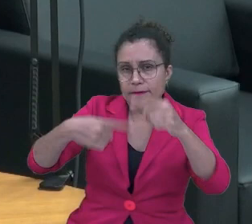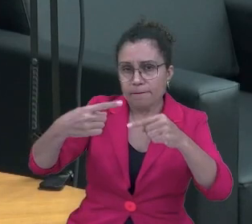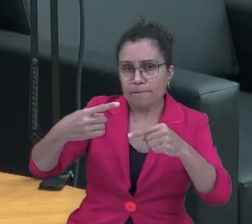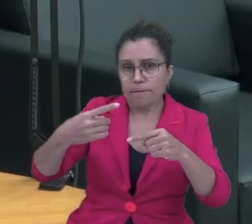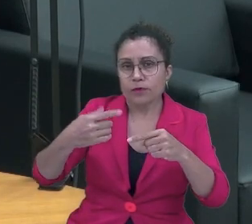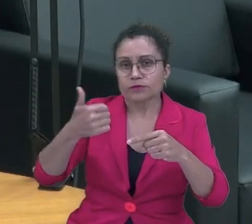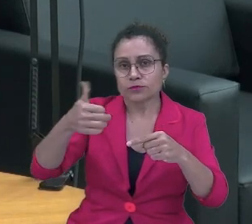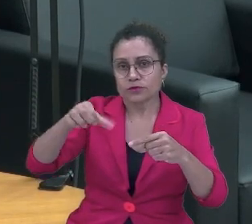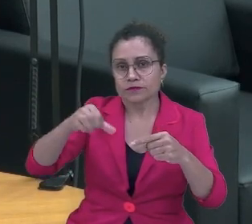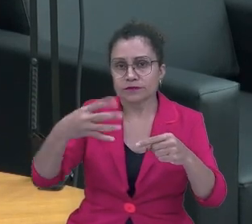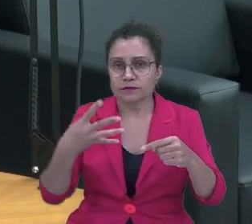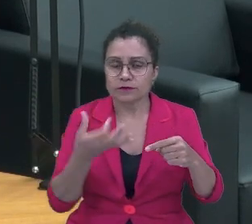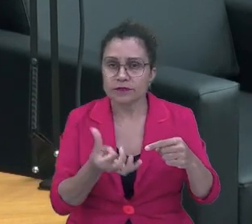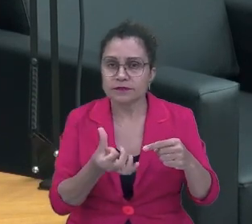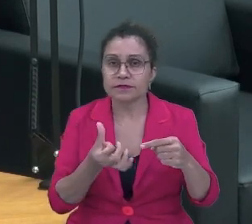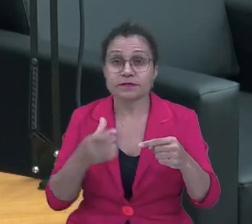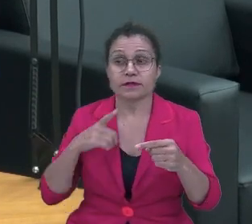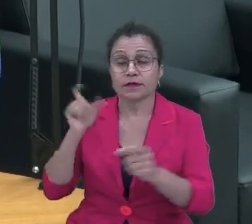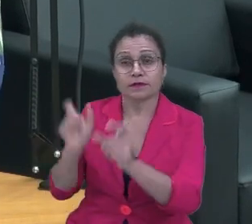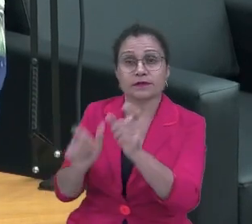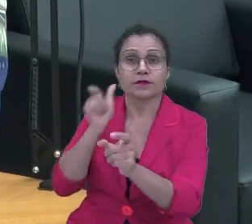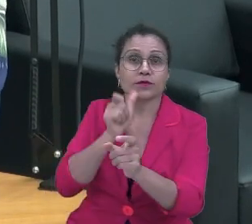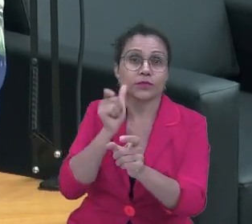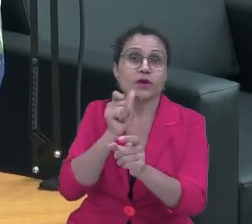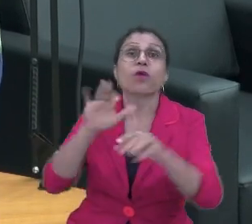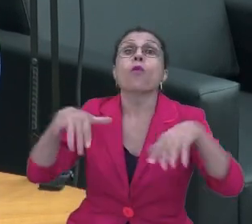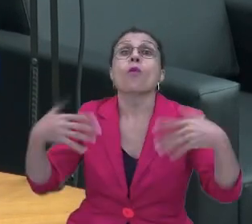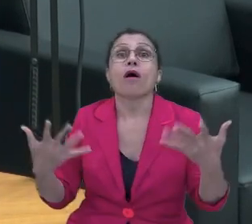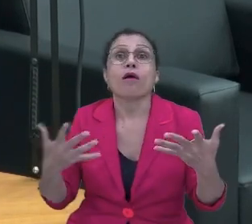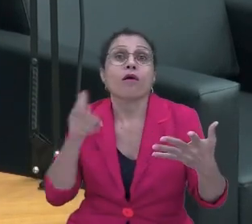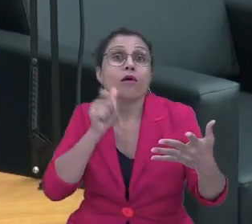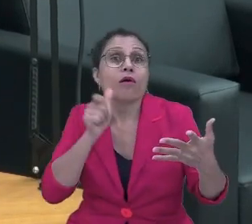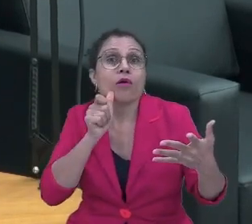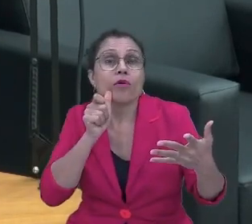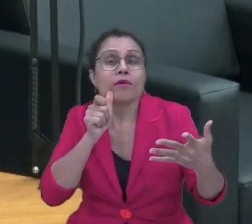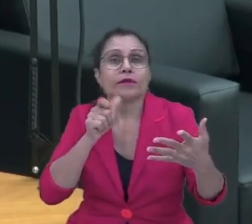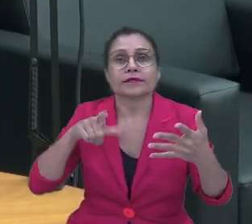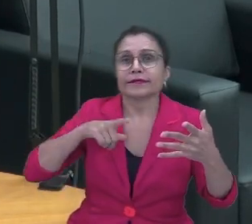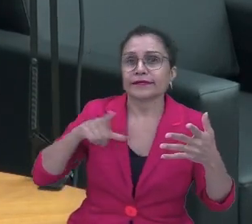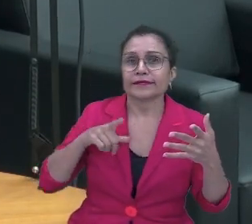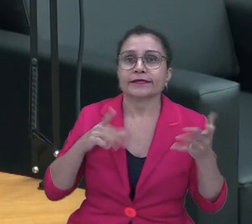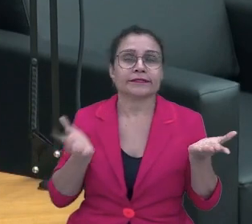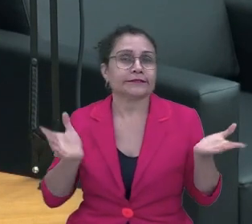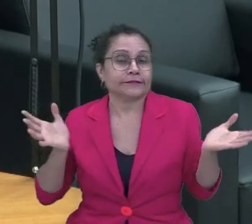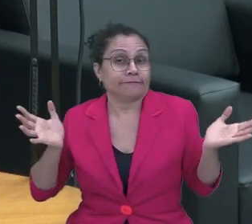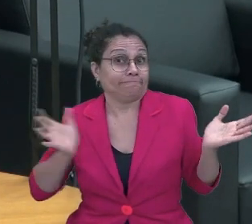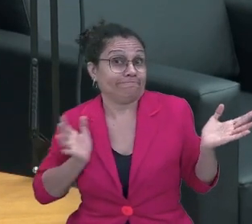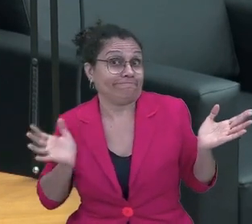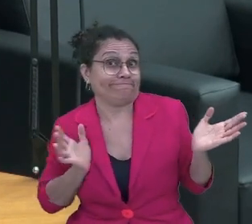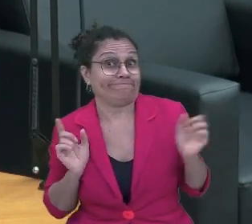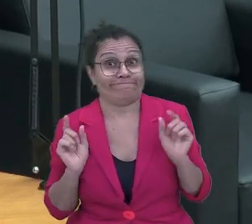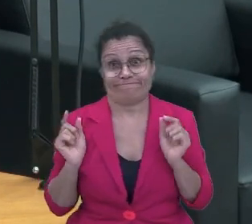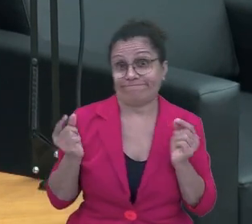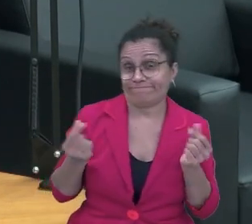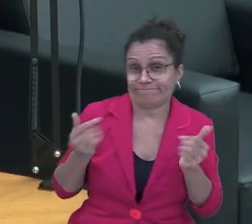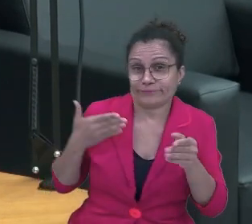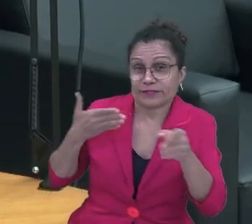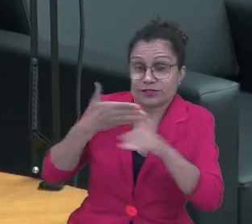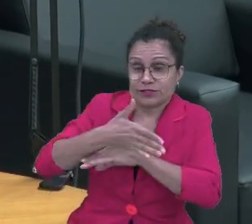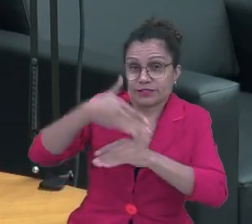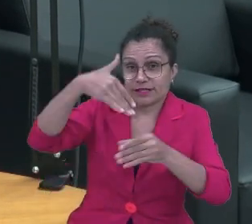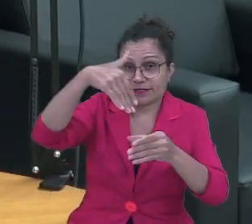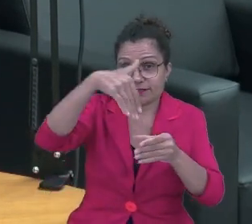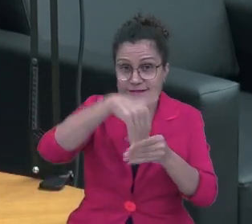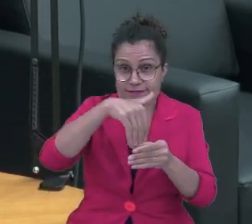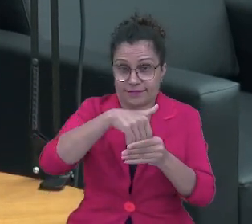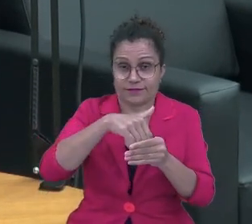direito de ser votado, e nós estamos falando de mulheres, mas quais mulheres? Mulheres elitizadas que tinham acesso ao voto,